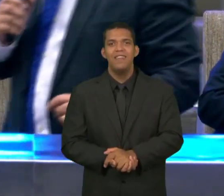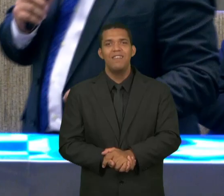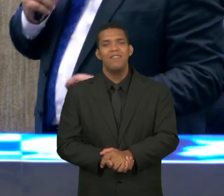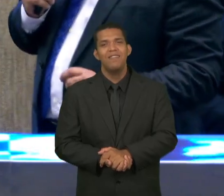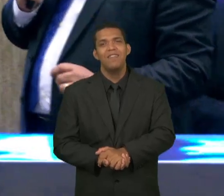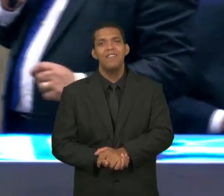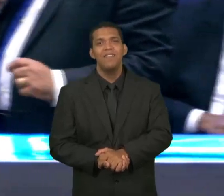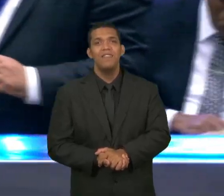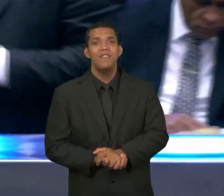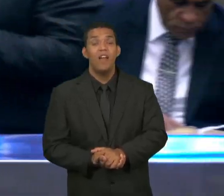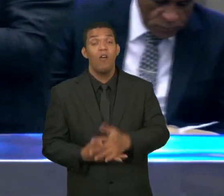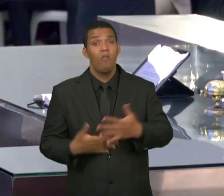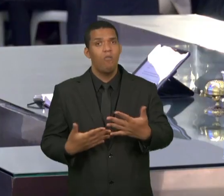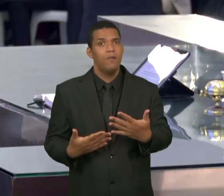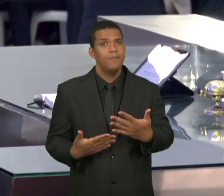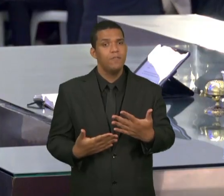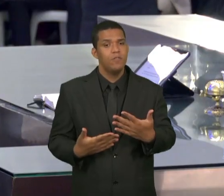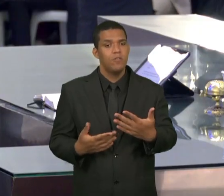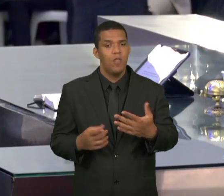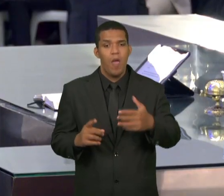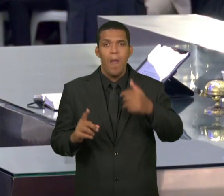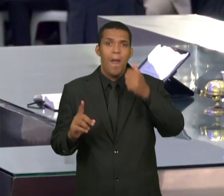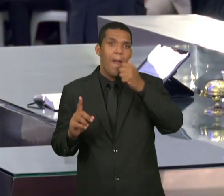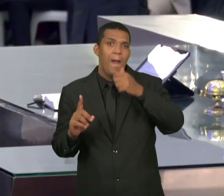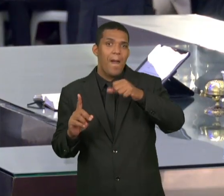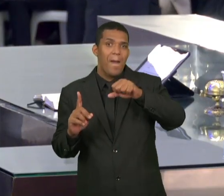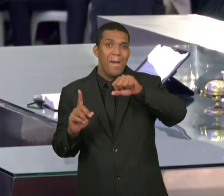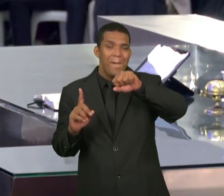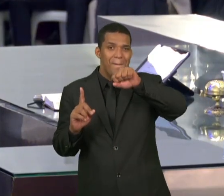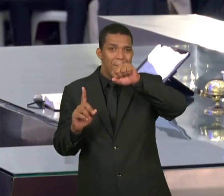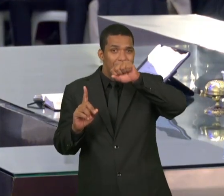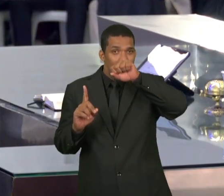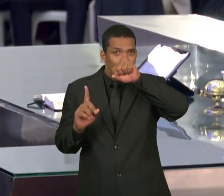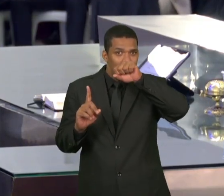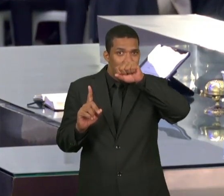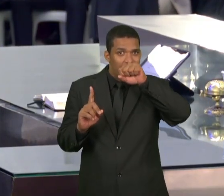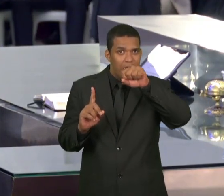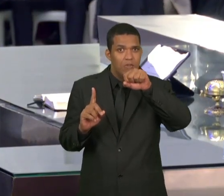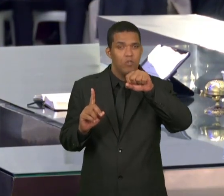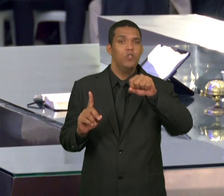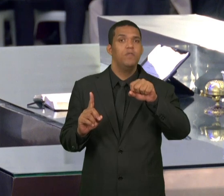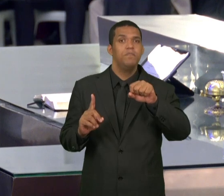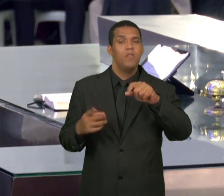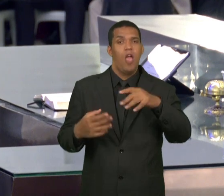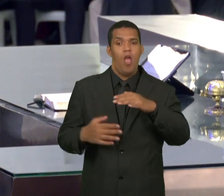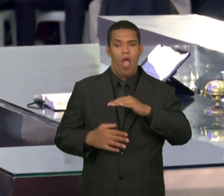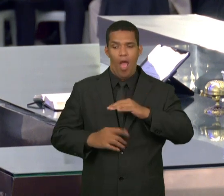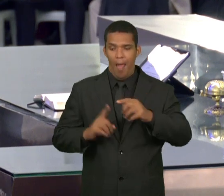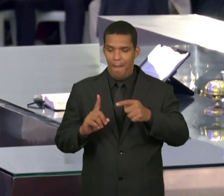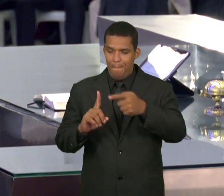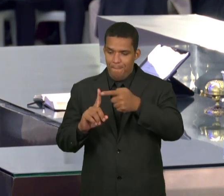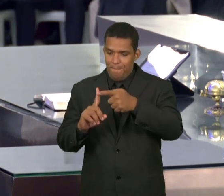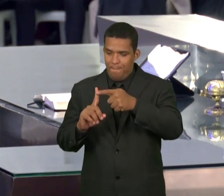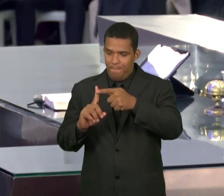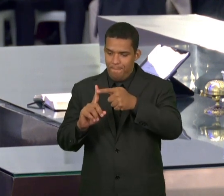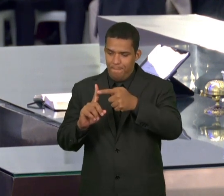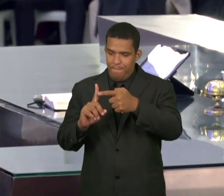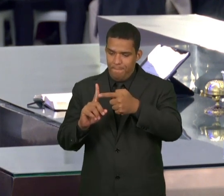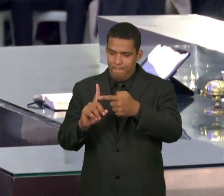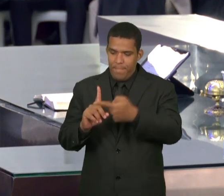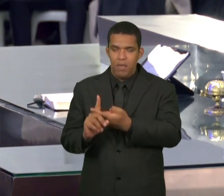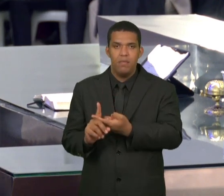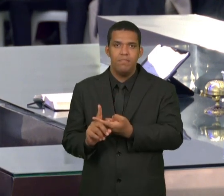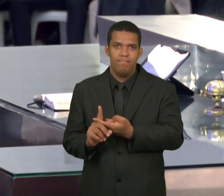saiu, e o gameta feminino da mãe saiu, e os dois se